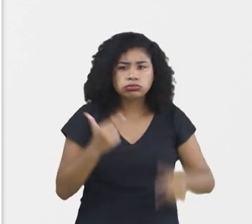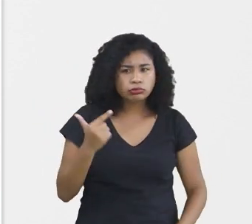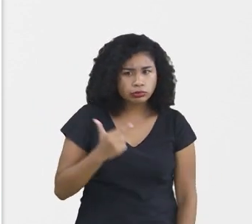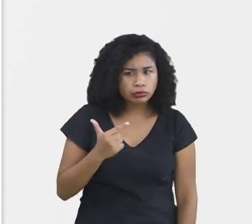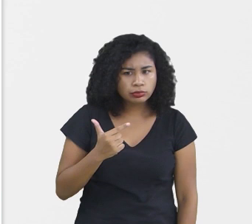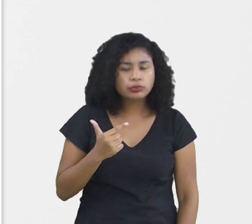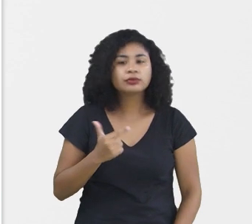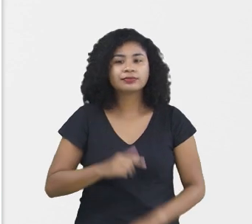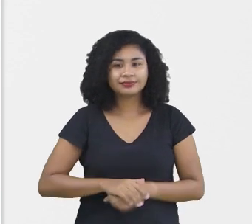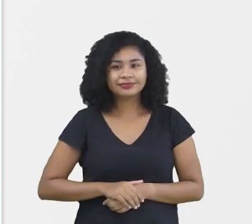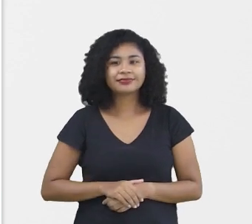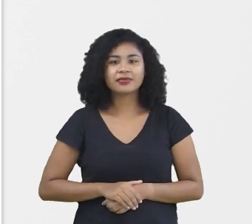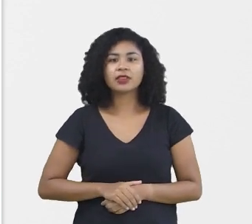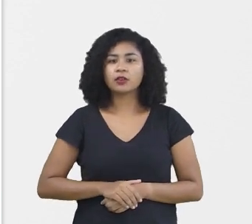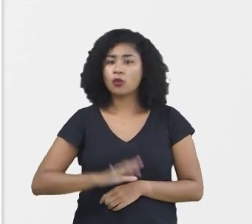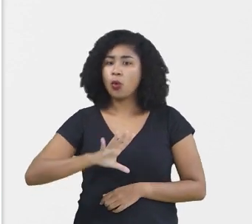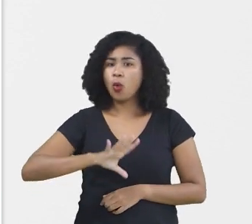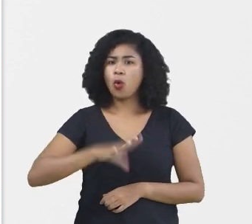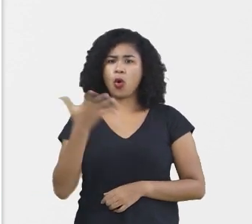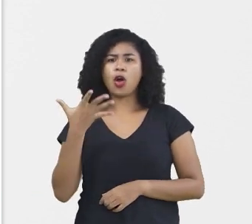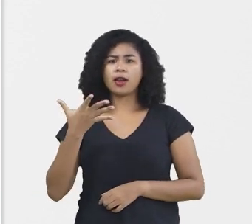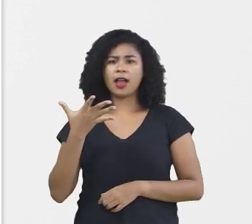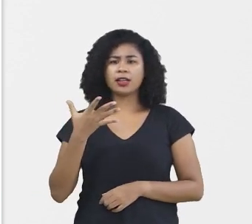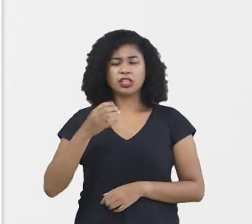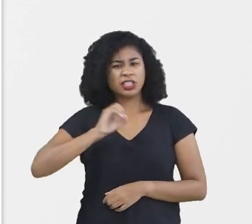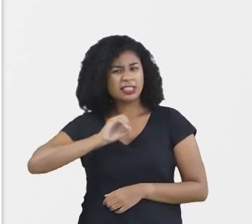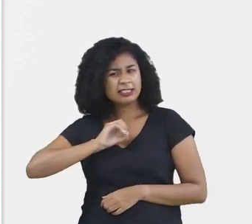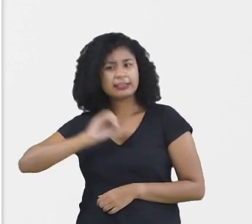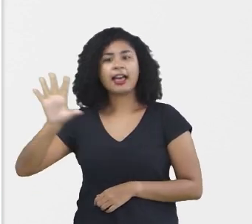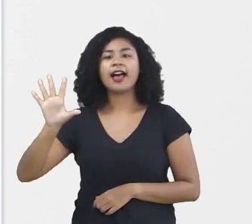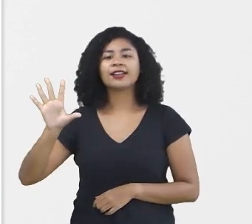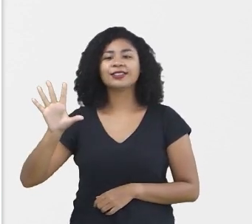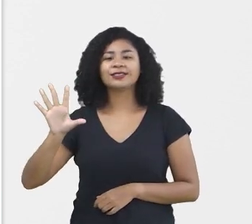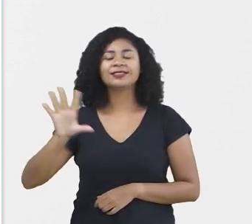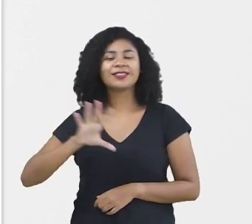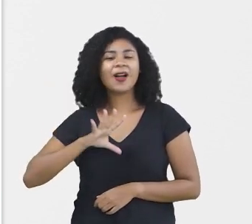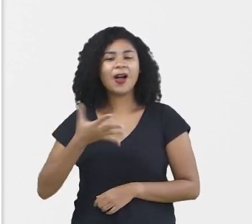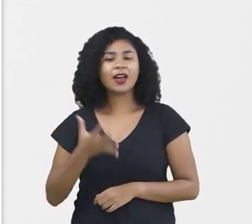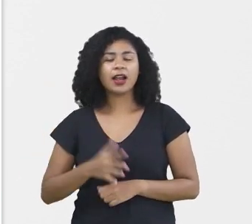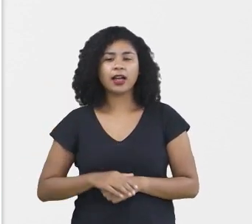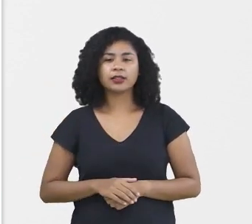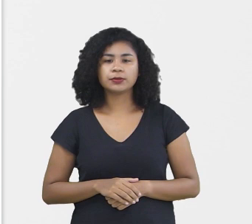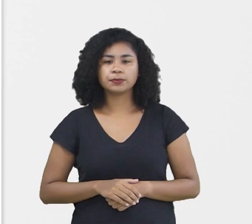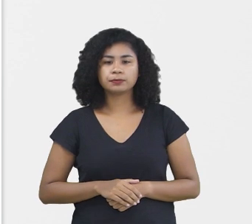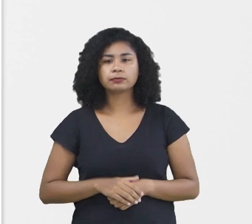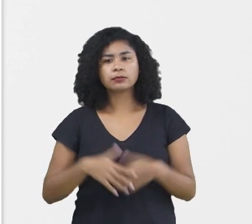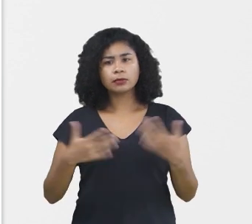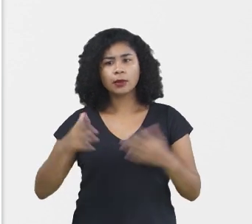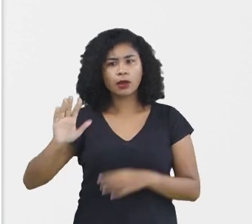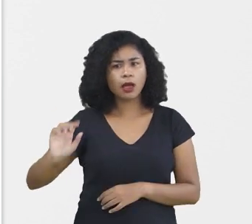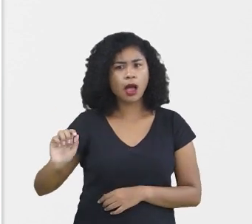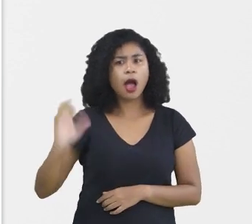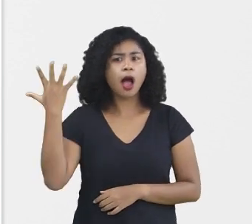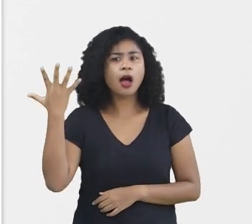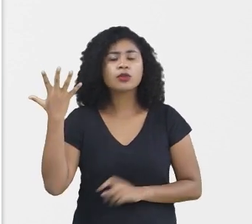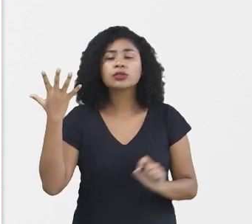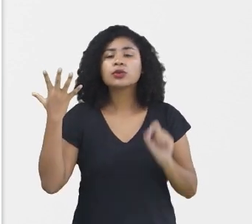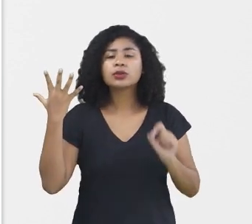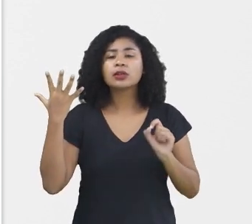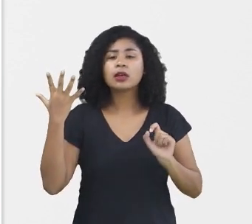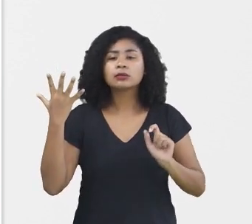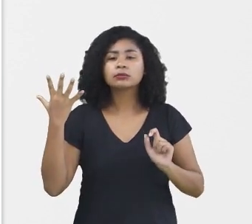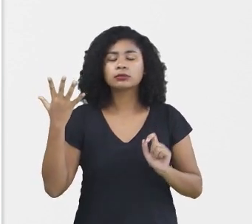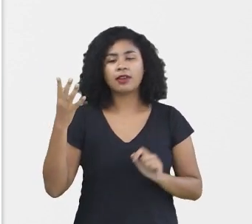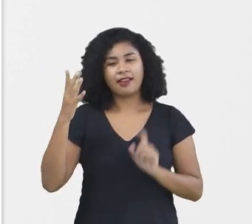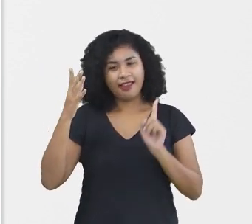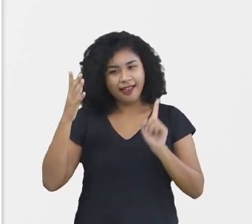né? Então, qual é a causa disso aí? Qual é a causa na história? A causa é o dragão, né? Pelo